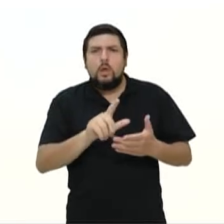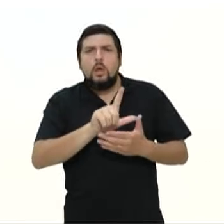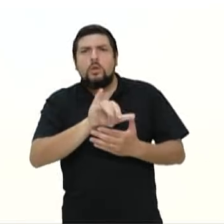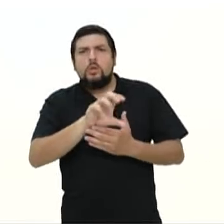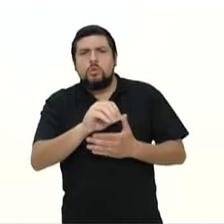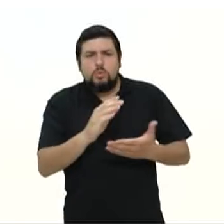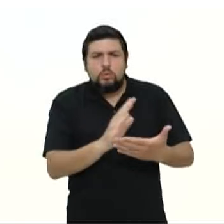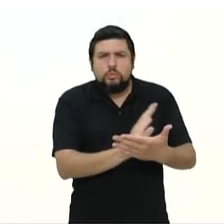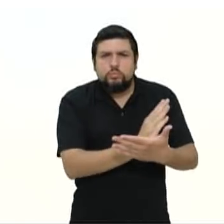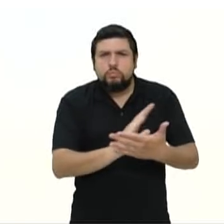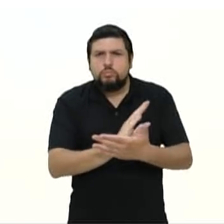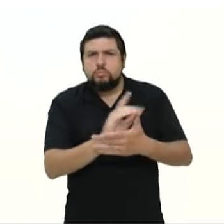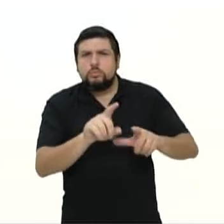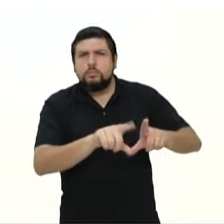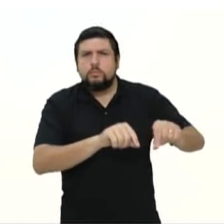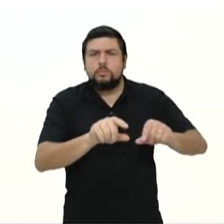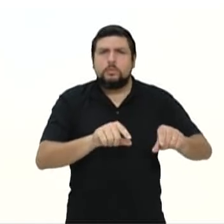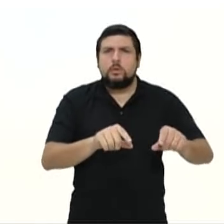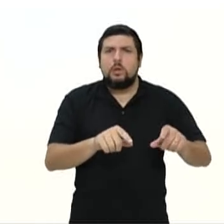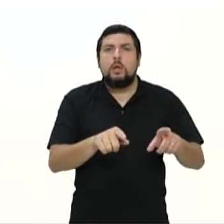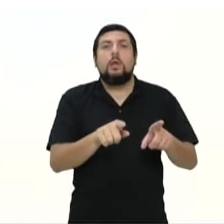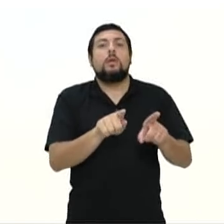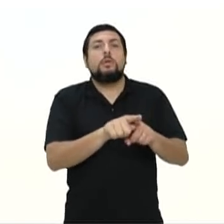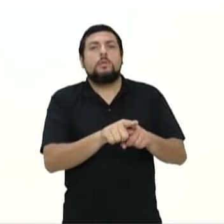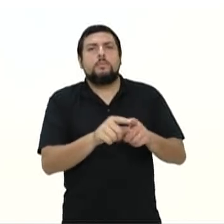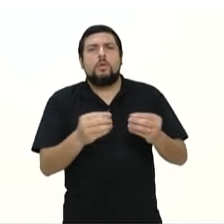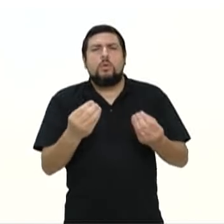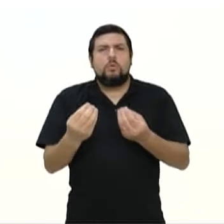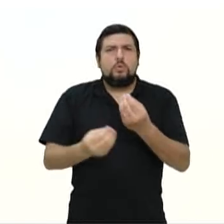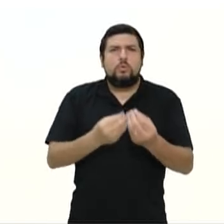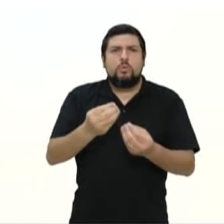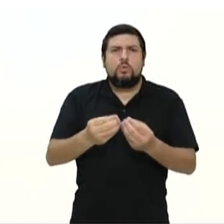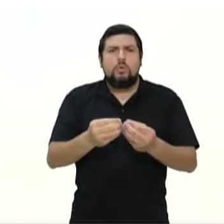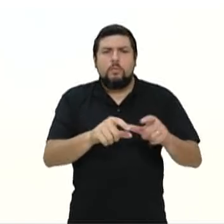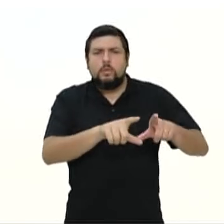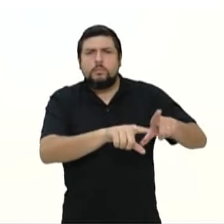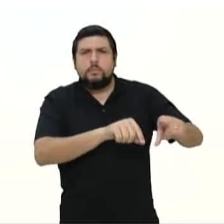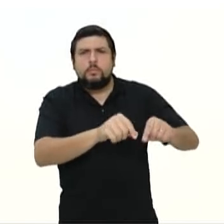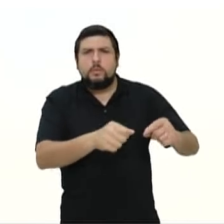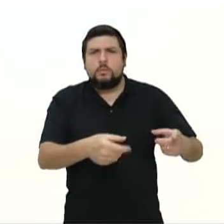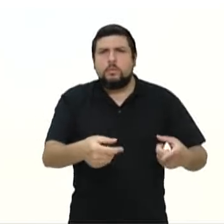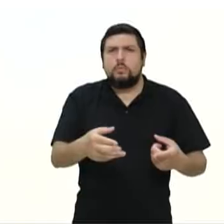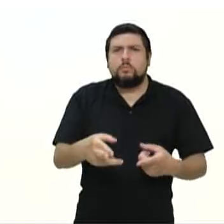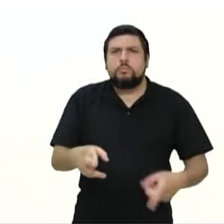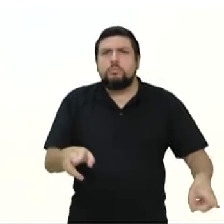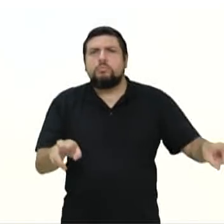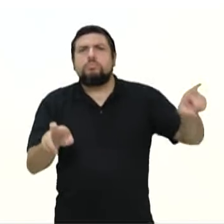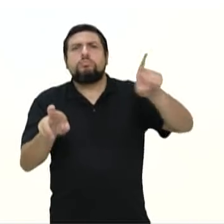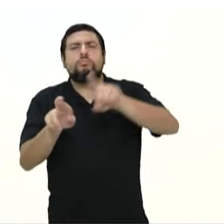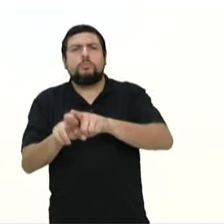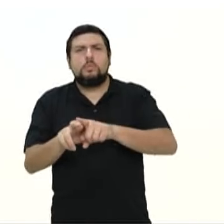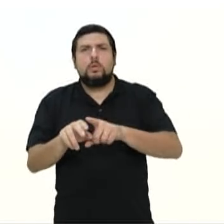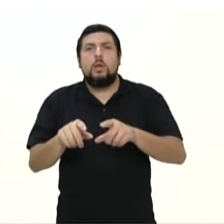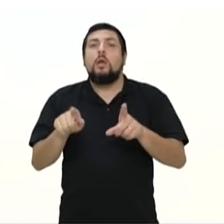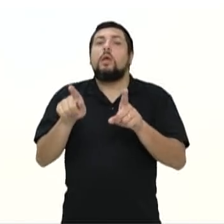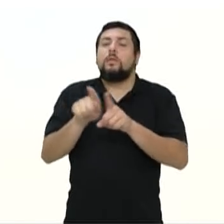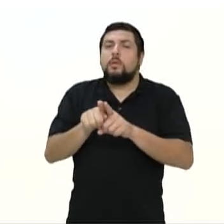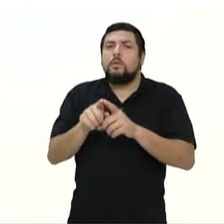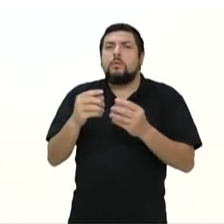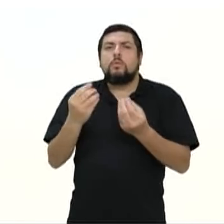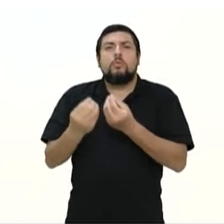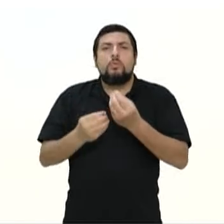ainda, para a reinserção no mercado de quase 2.000 catadores que tiravam do lixo